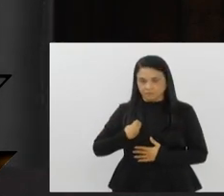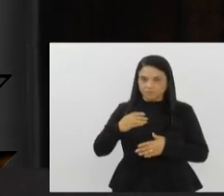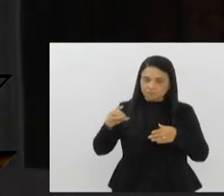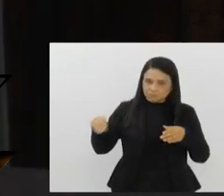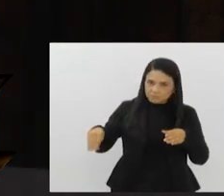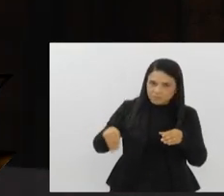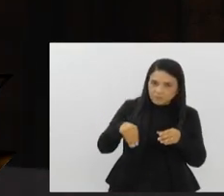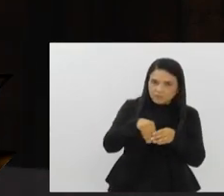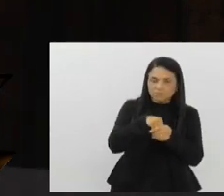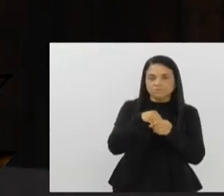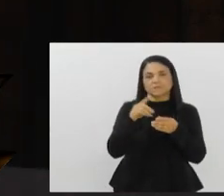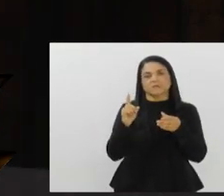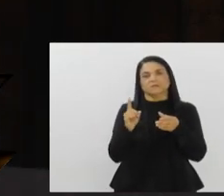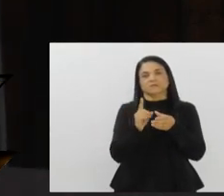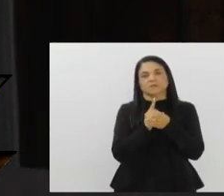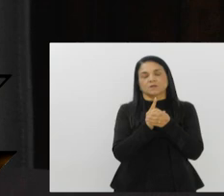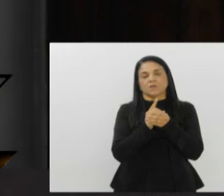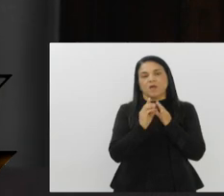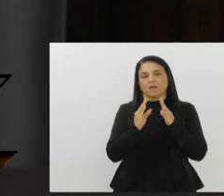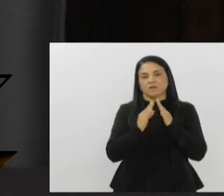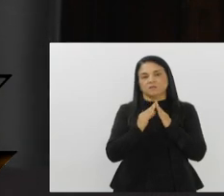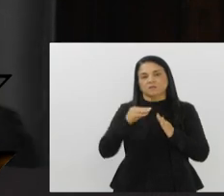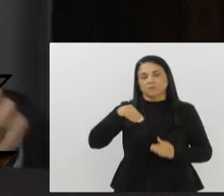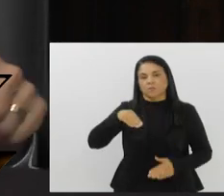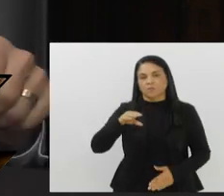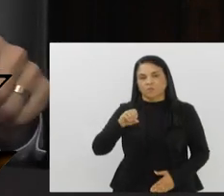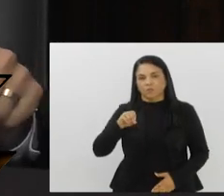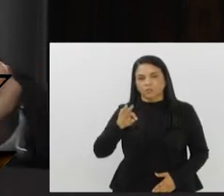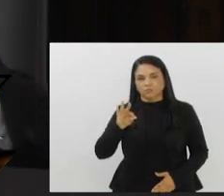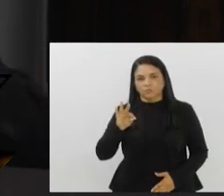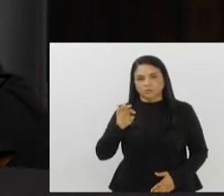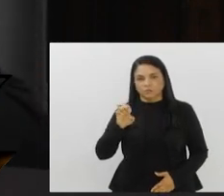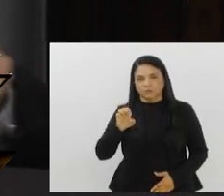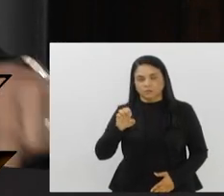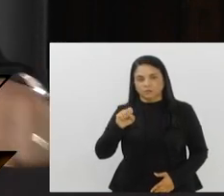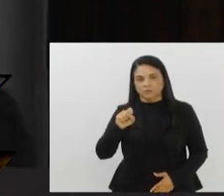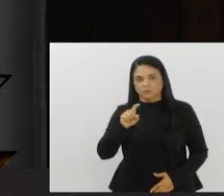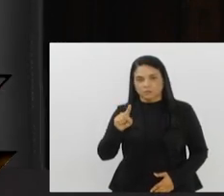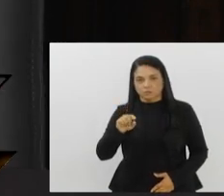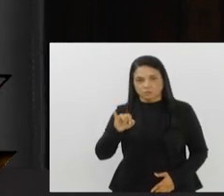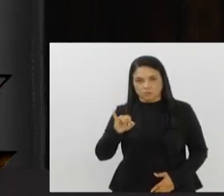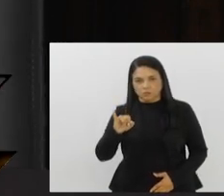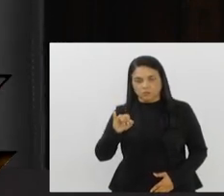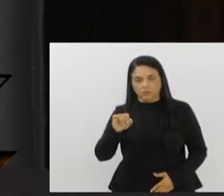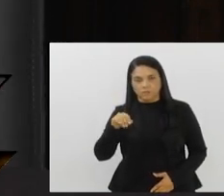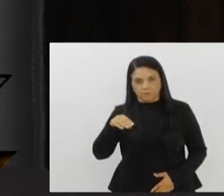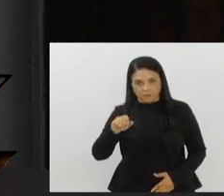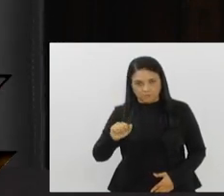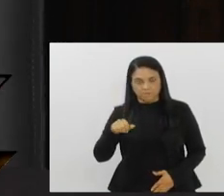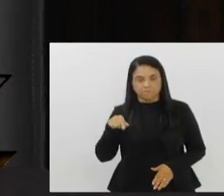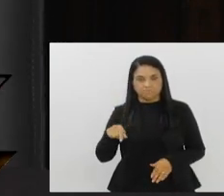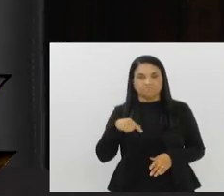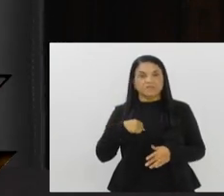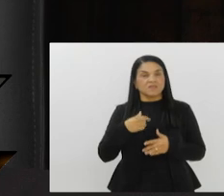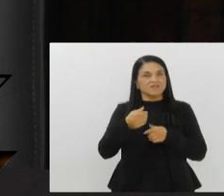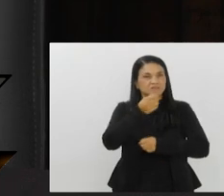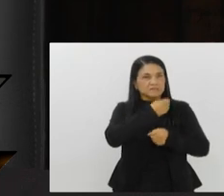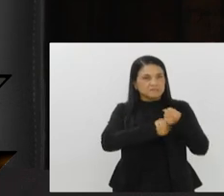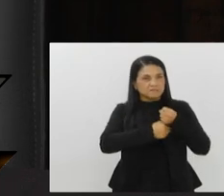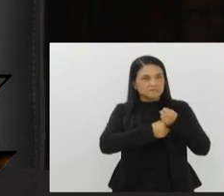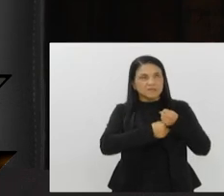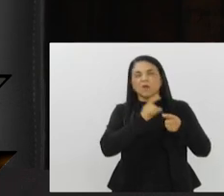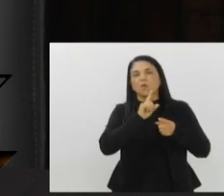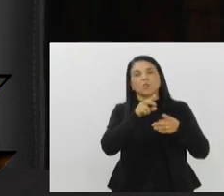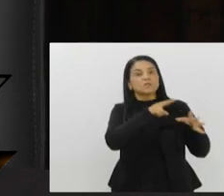é a famosa casa de Montezuma né uma instituição que a semana passada completou 181 anos